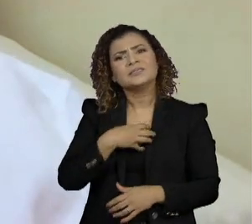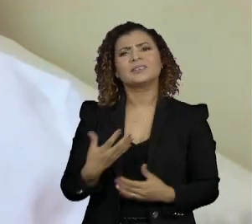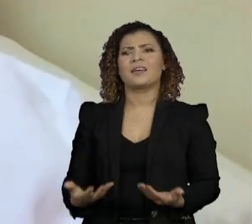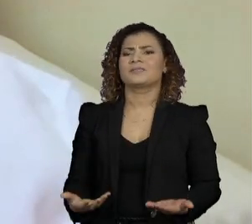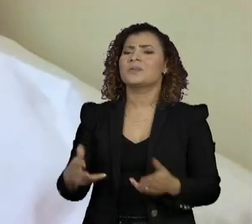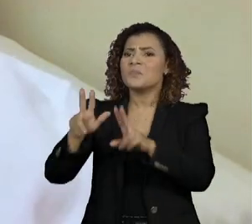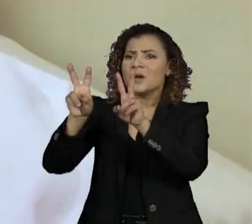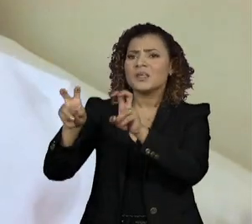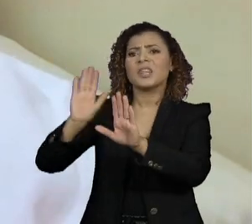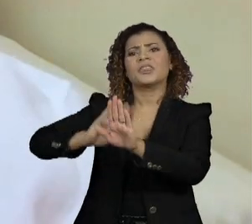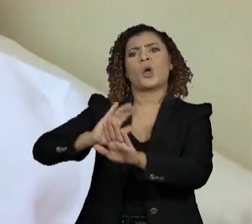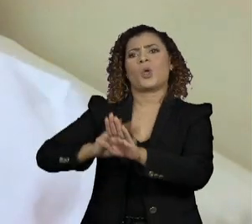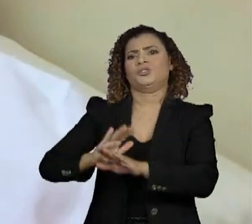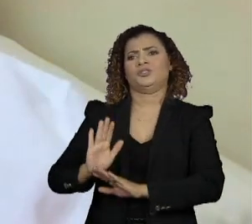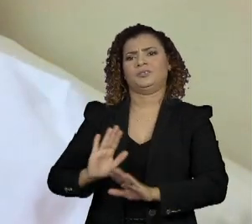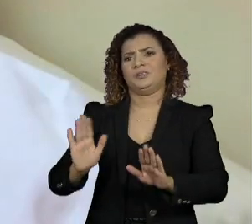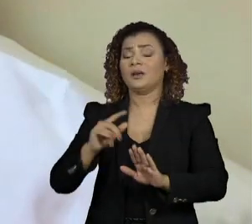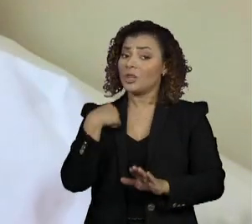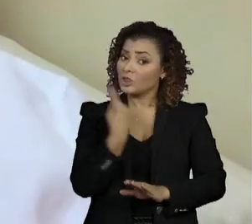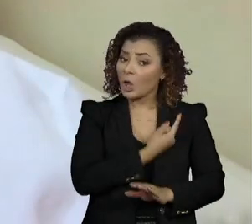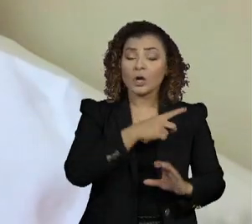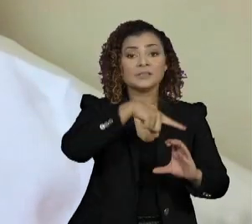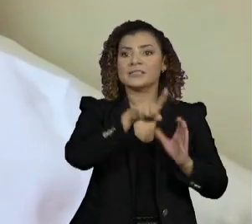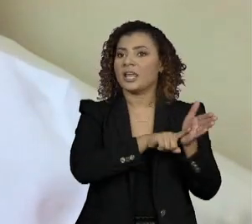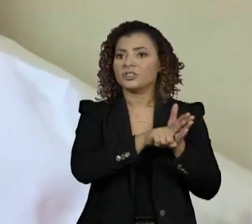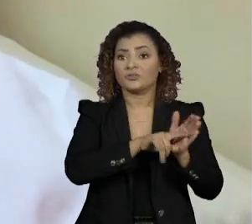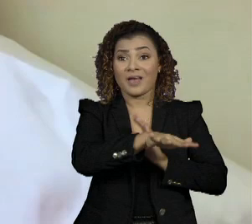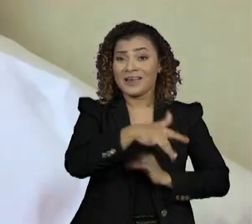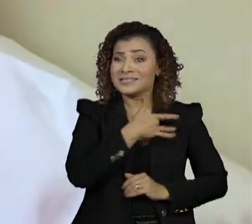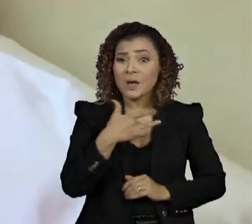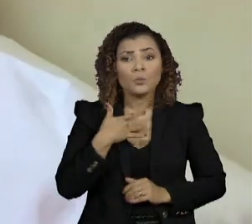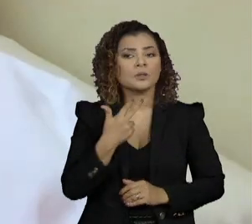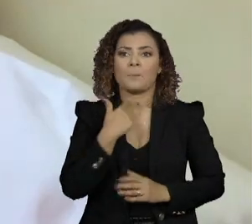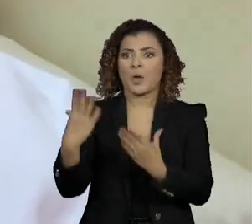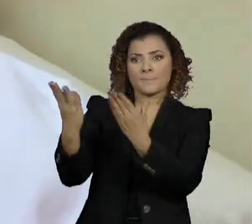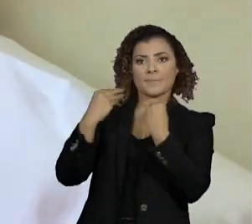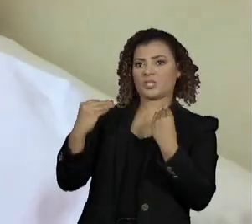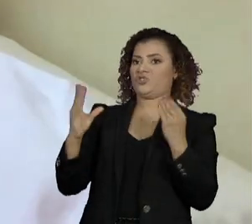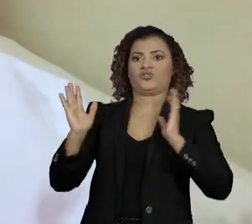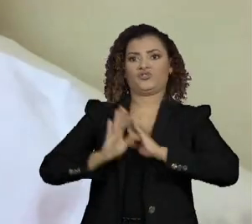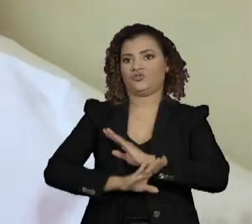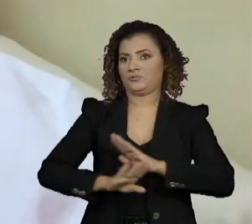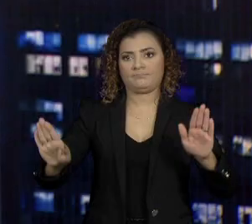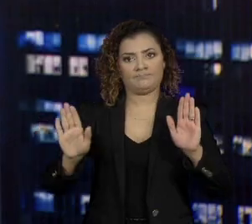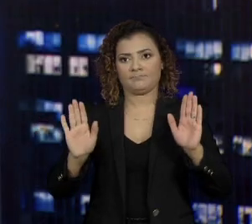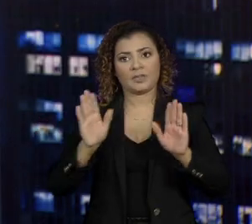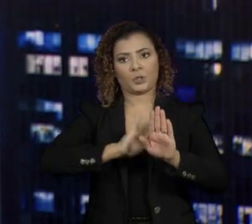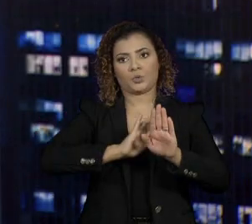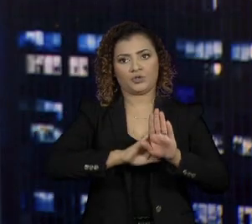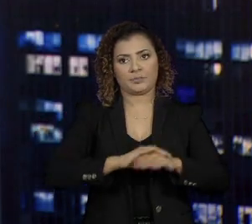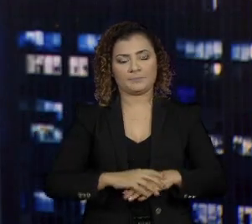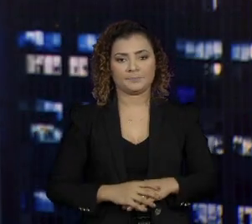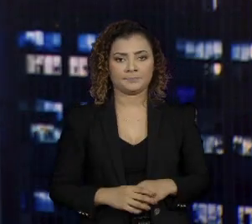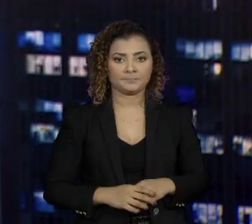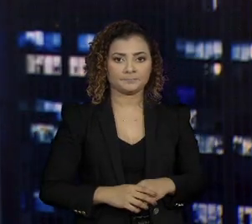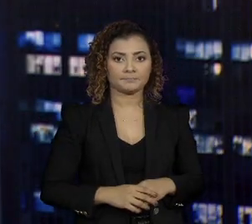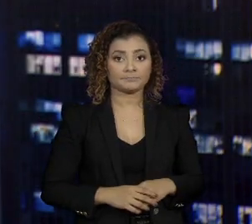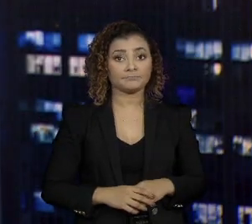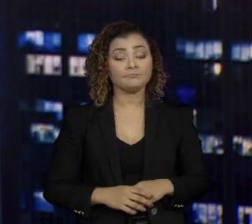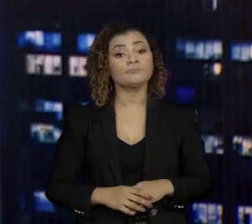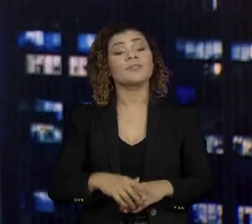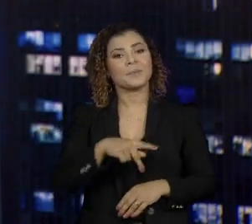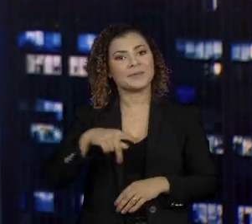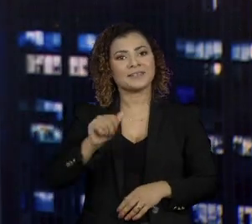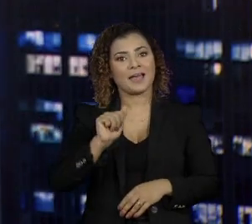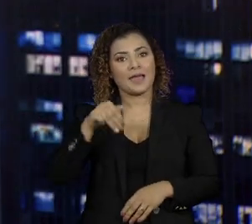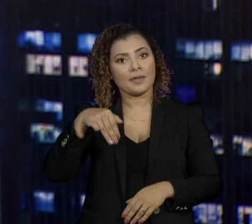questões ideológicas. Nós não deveríamos deixar a medicina e a ciência ser contaminada por ideologia. O presidente da AMB colocou